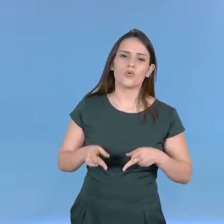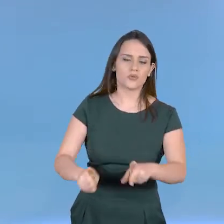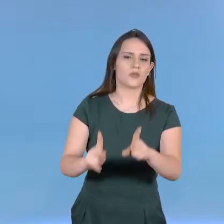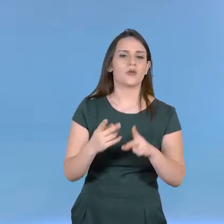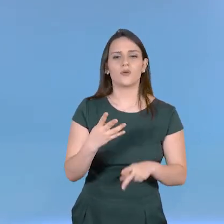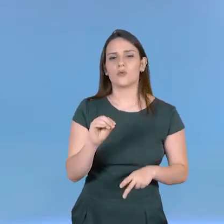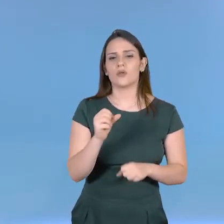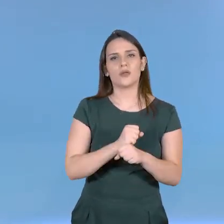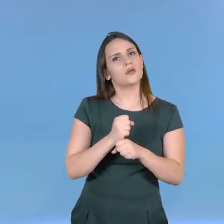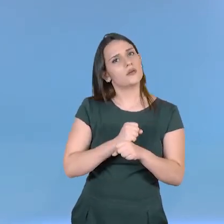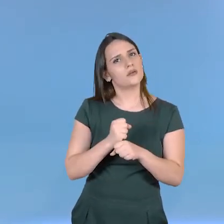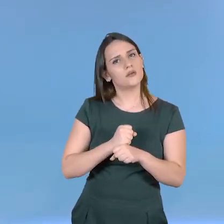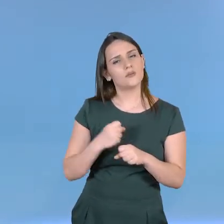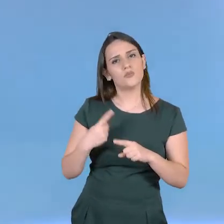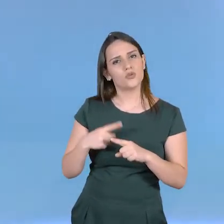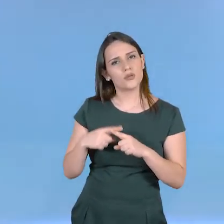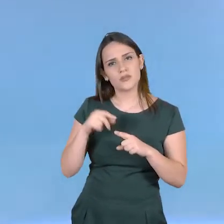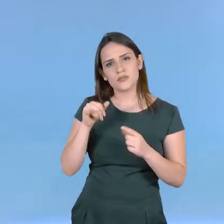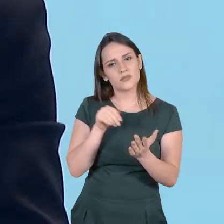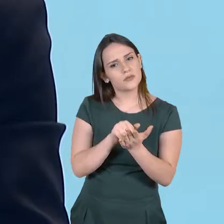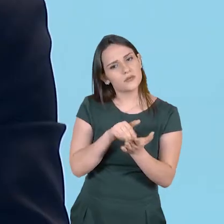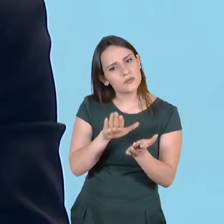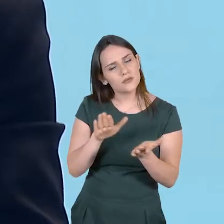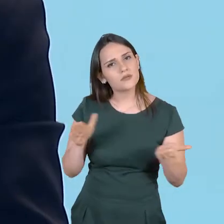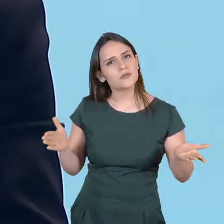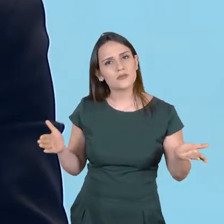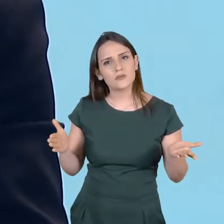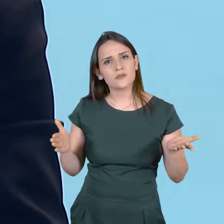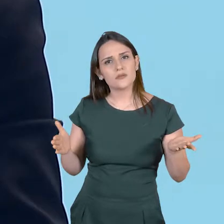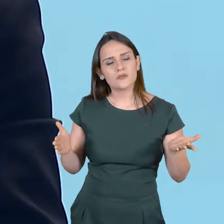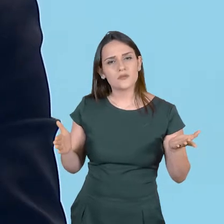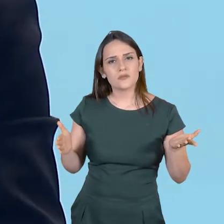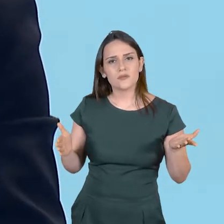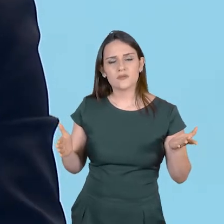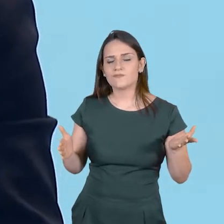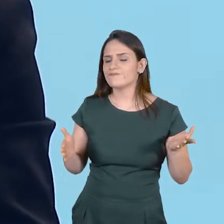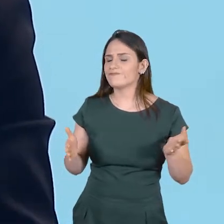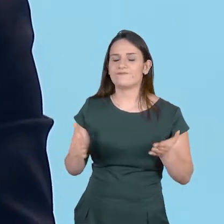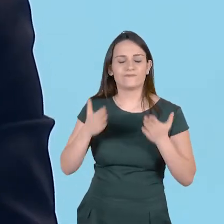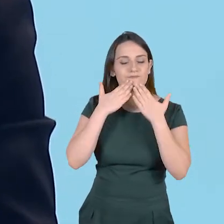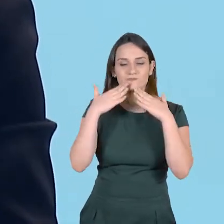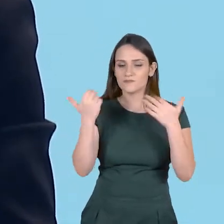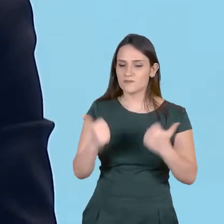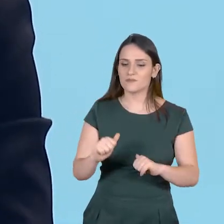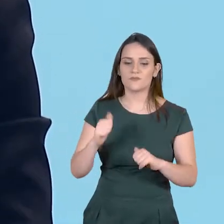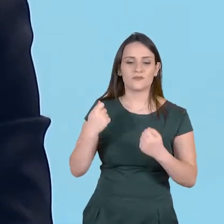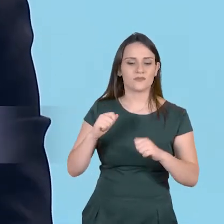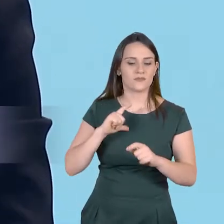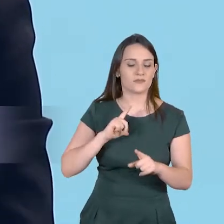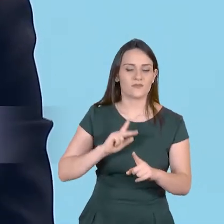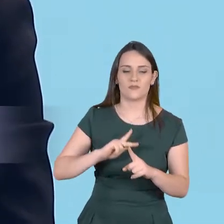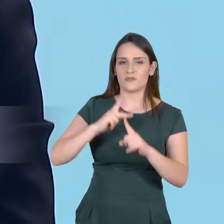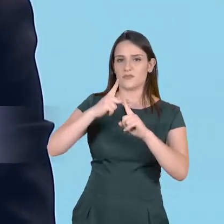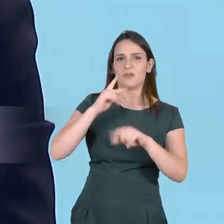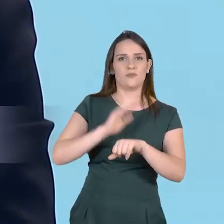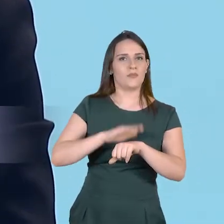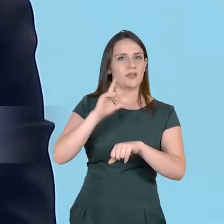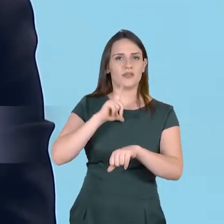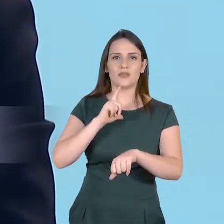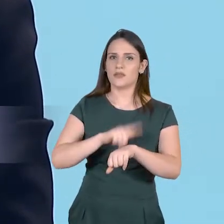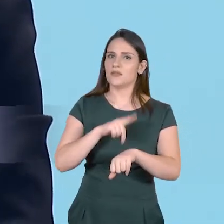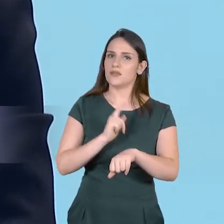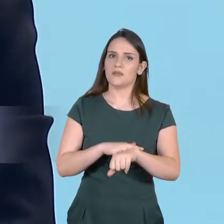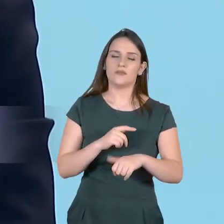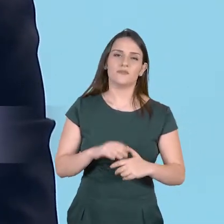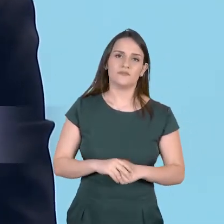poder... Né? Porque se ele for demitido, ele vai estender depois esse período para completar os 40 anos de